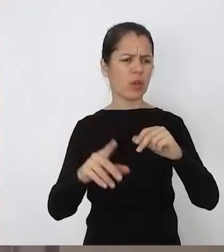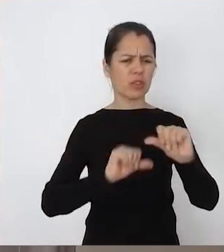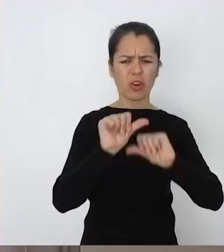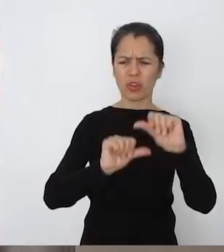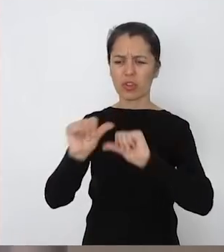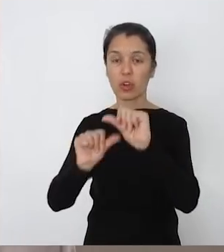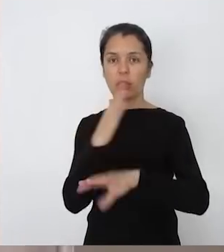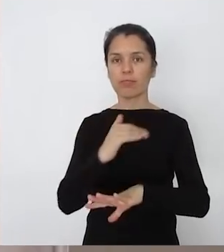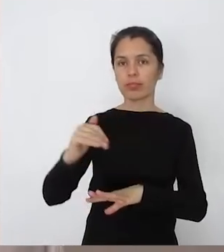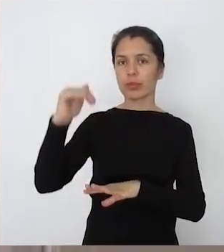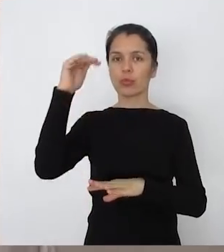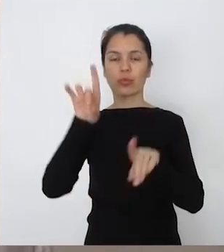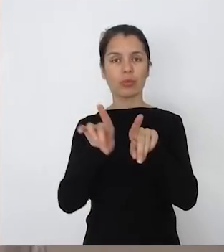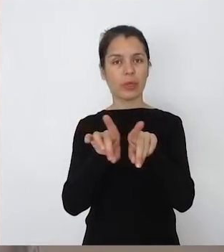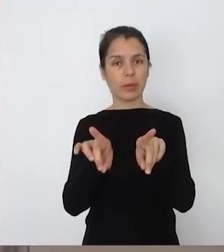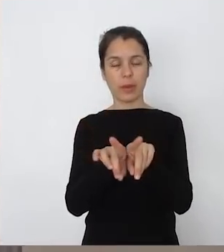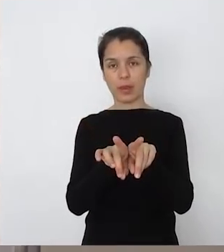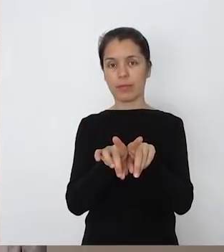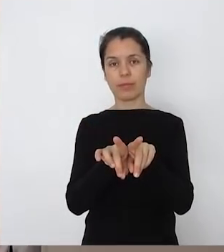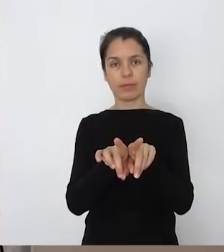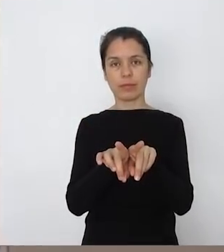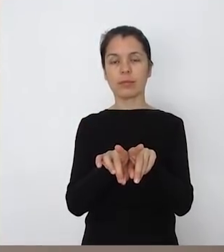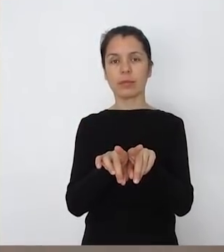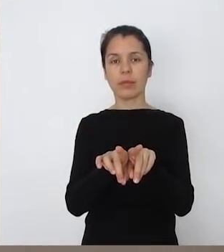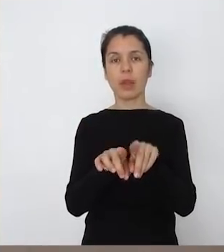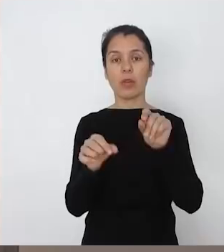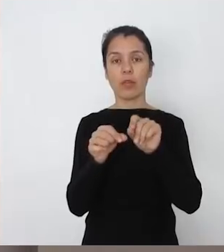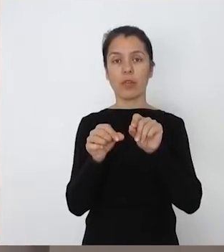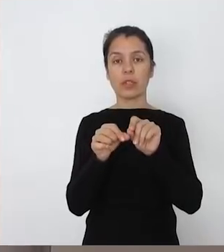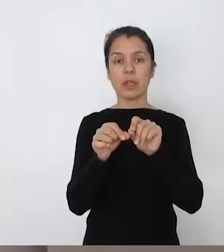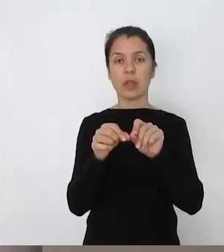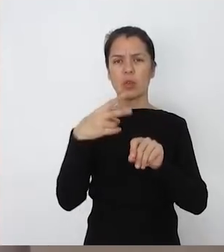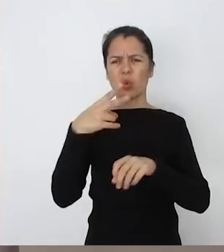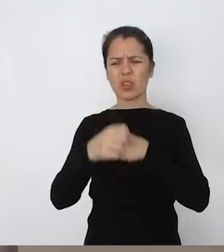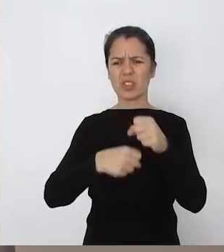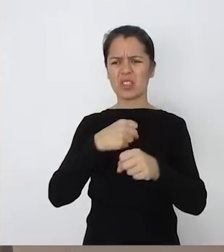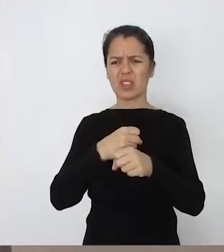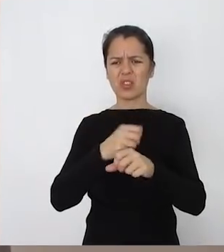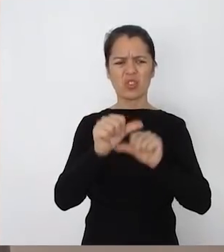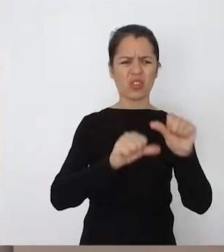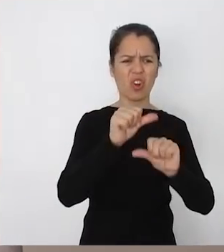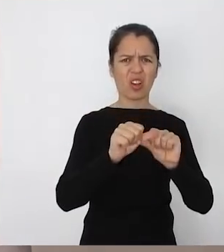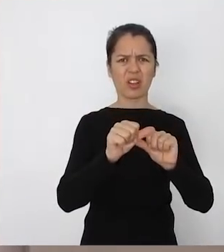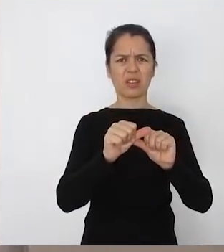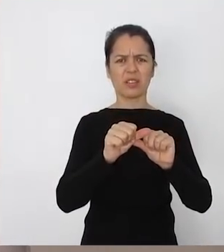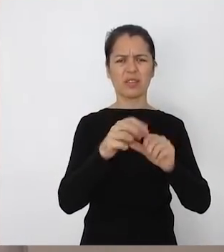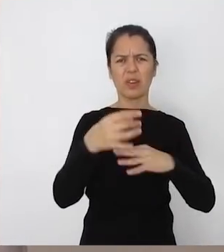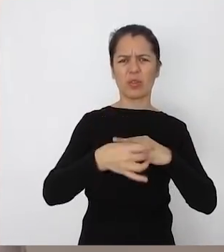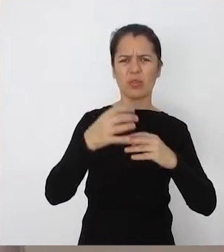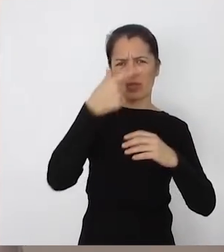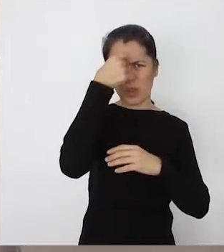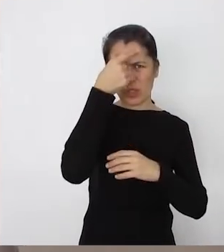muito rápido, mas a durabilidade é muito pequena. Enquanto que o Concerta, ela tem microfuros a laser, que